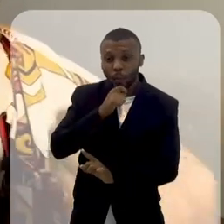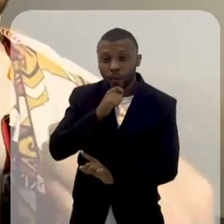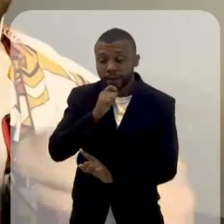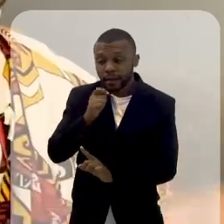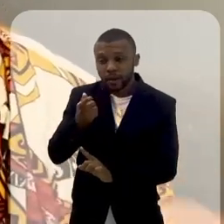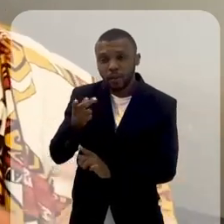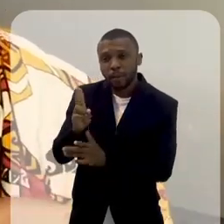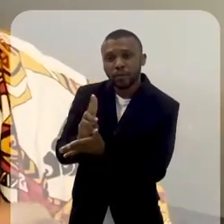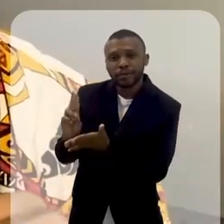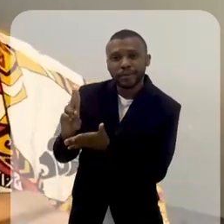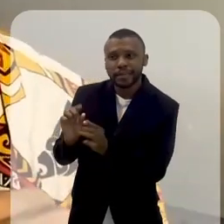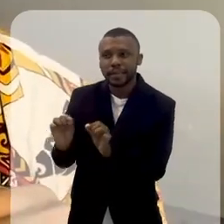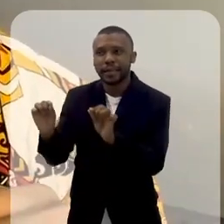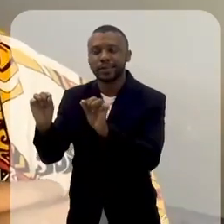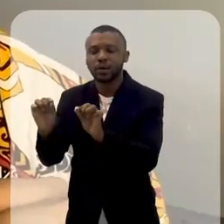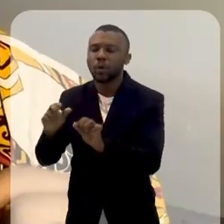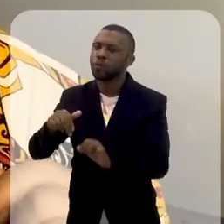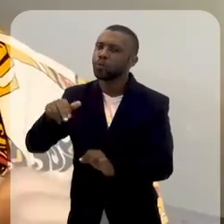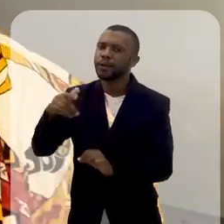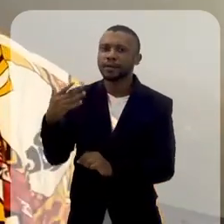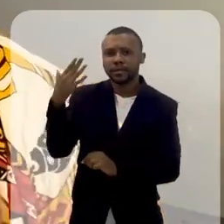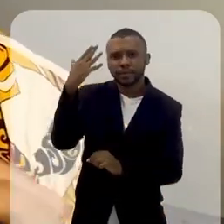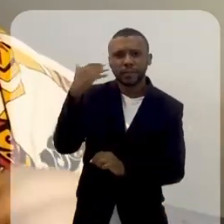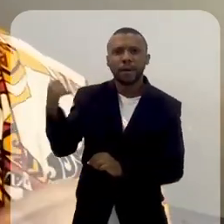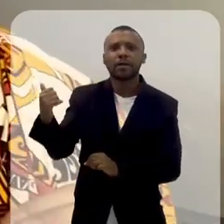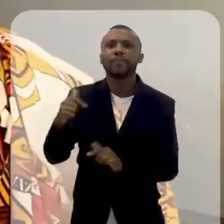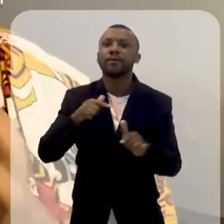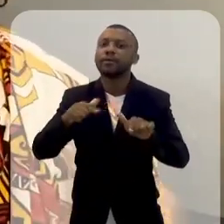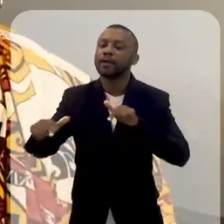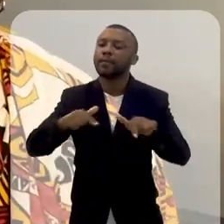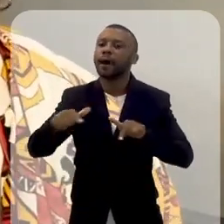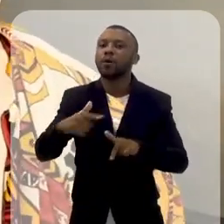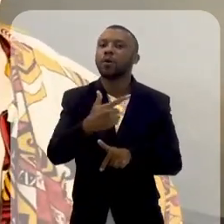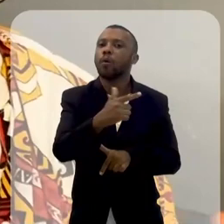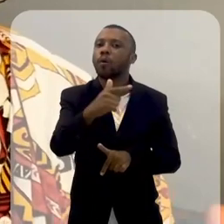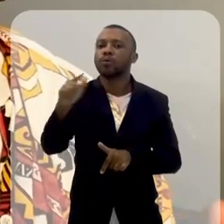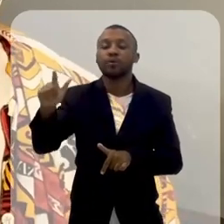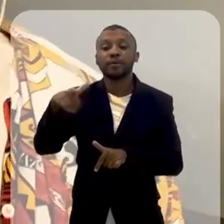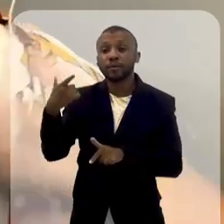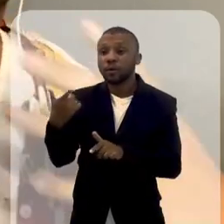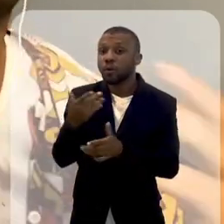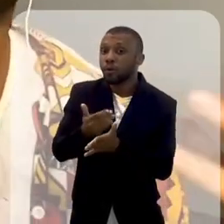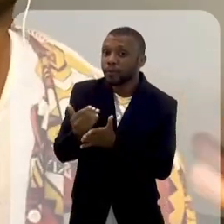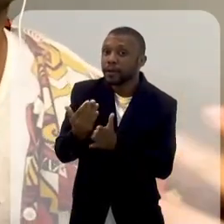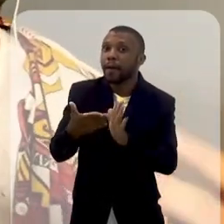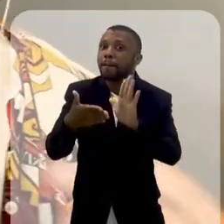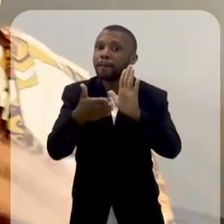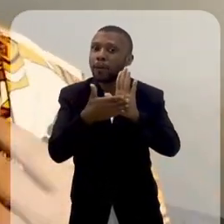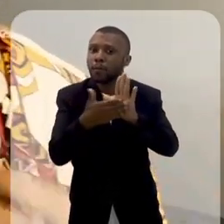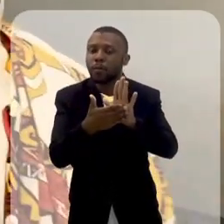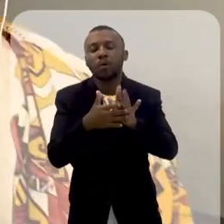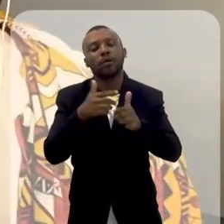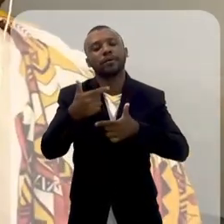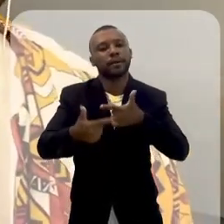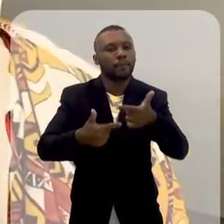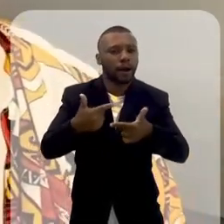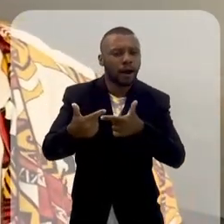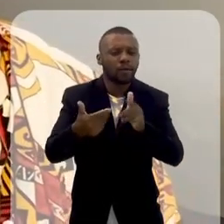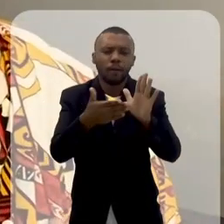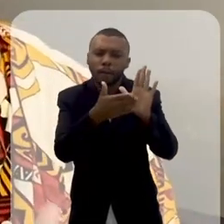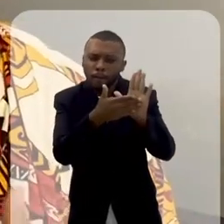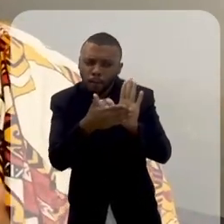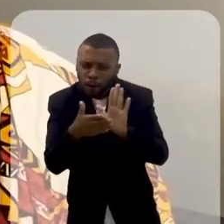tentando as coisas sem uma universidade, eu jamais ia ser chamado para fazer outros trabalhos. Então, na universidade, eu comecei a propor